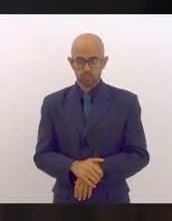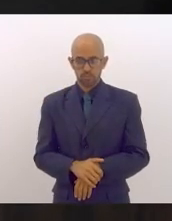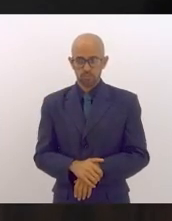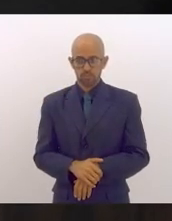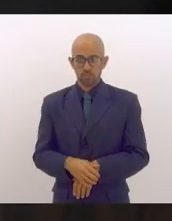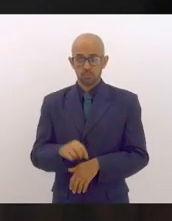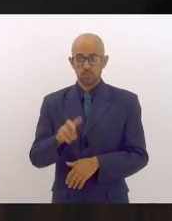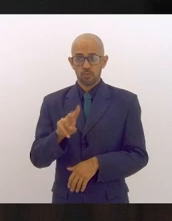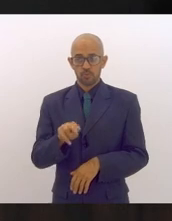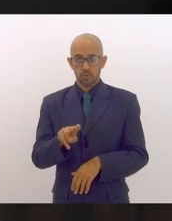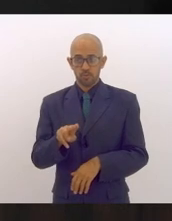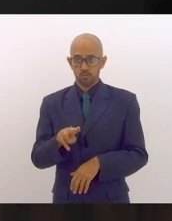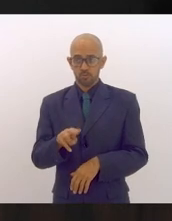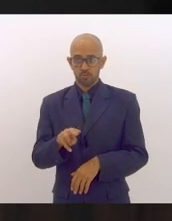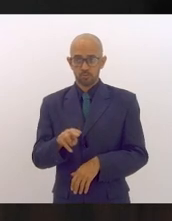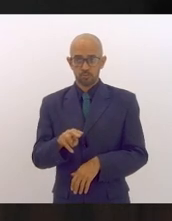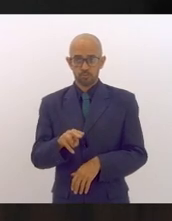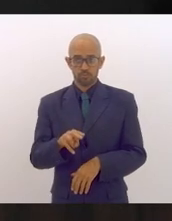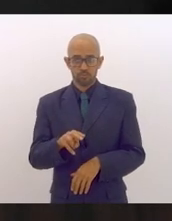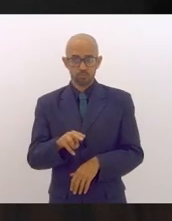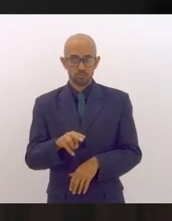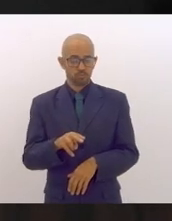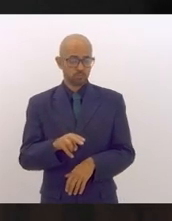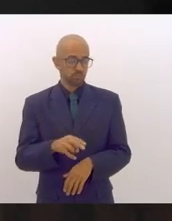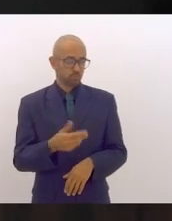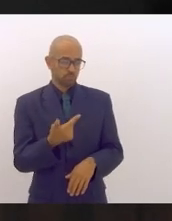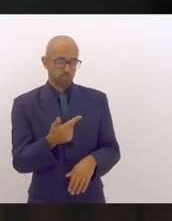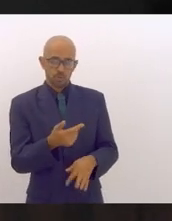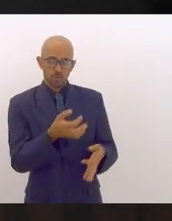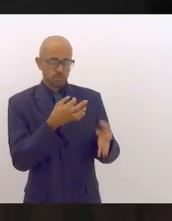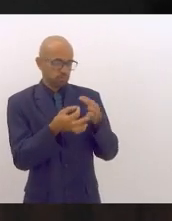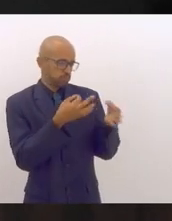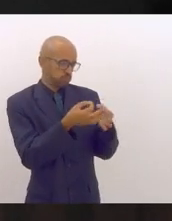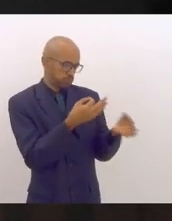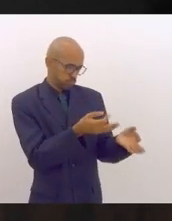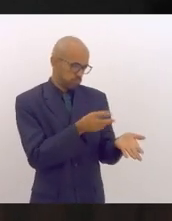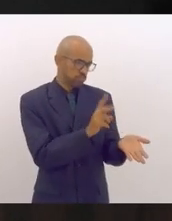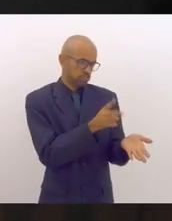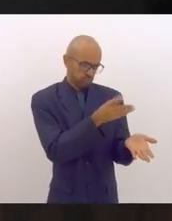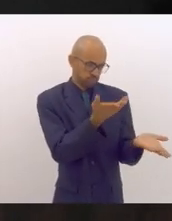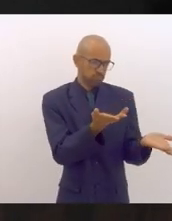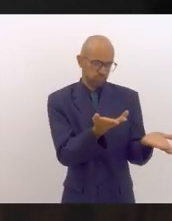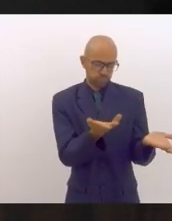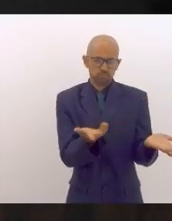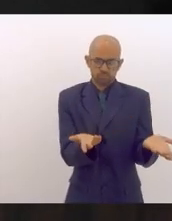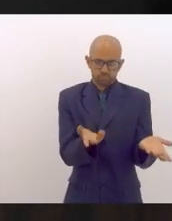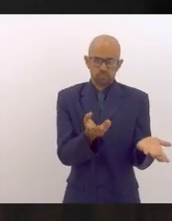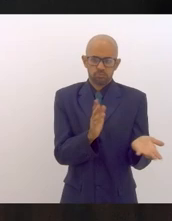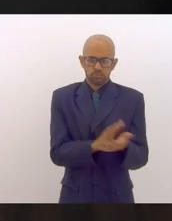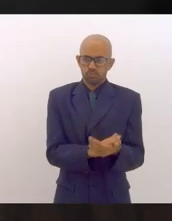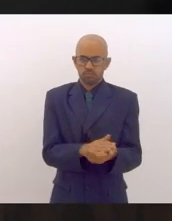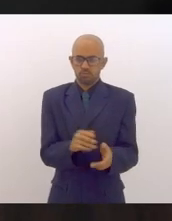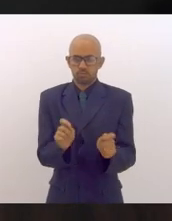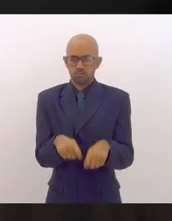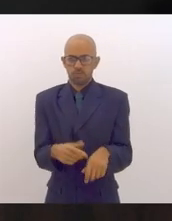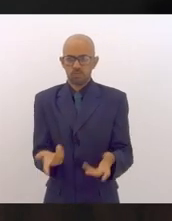Eu vou. Não vou colher os outros pareceres. Lógico. Ok? E a presidência.